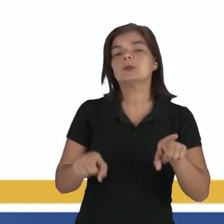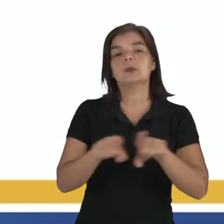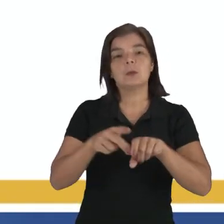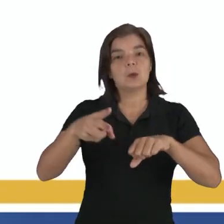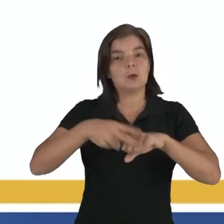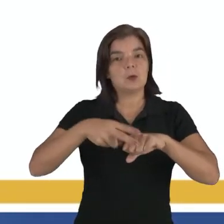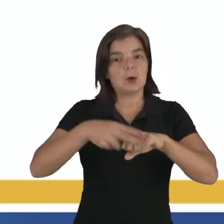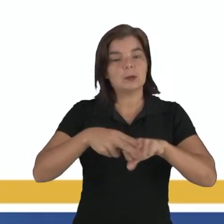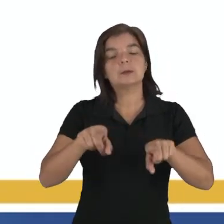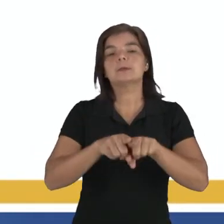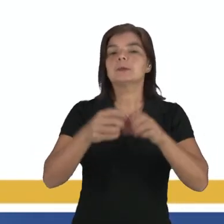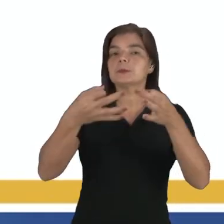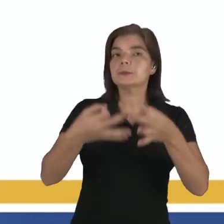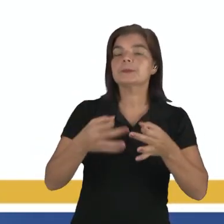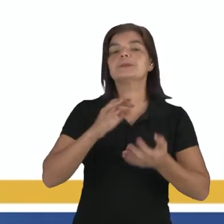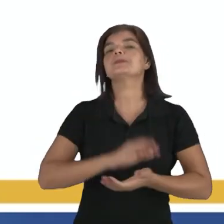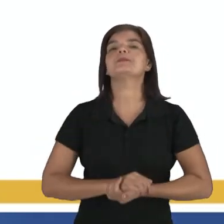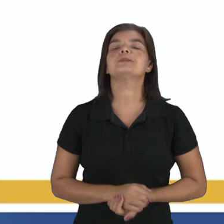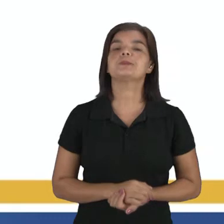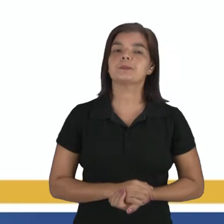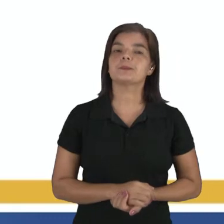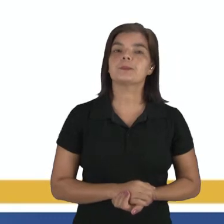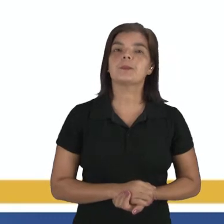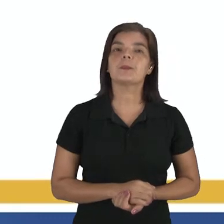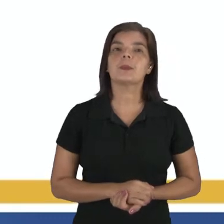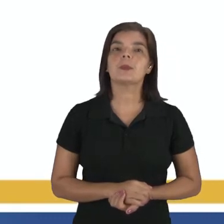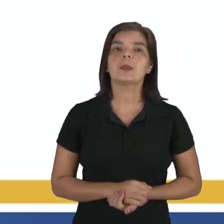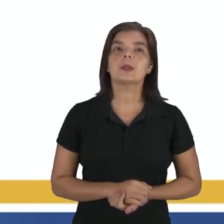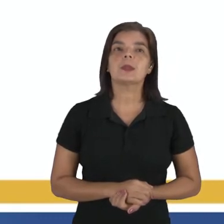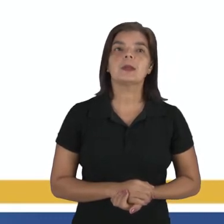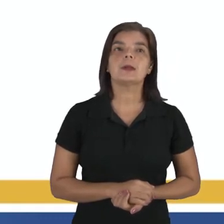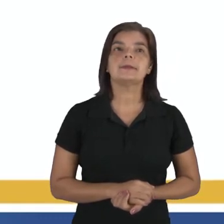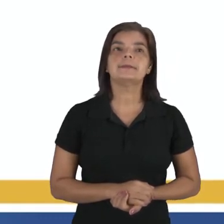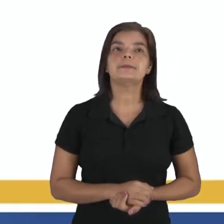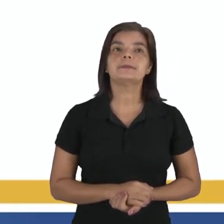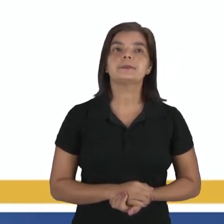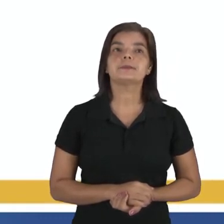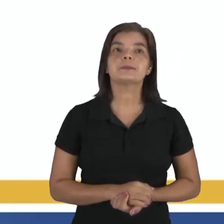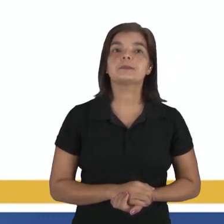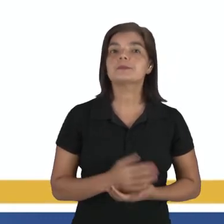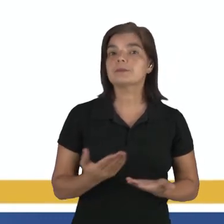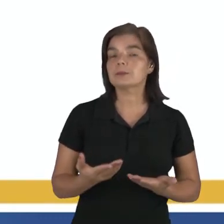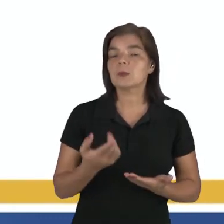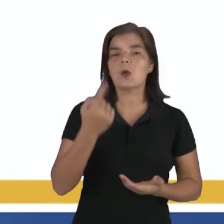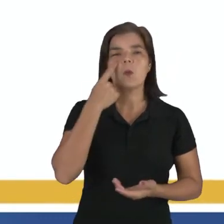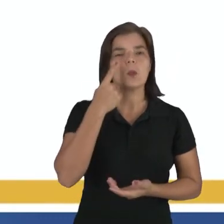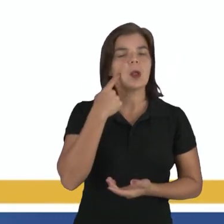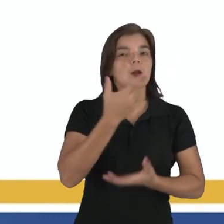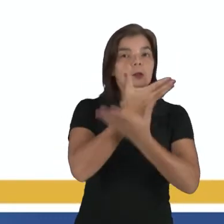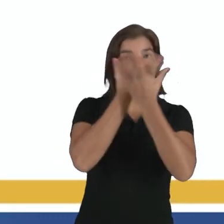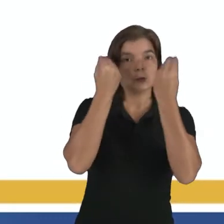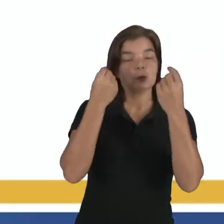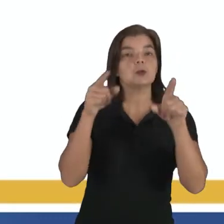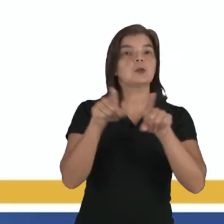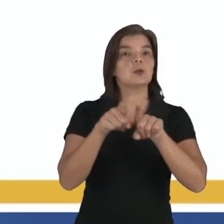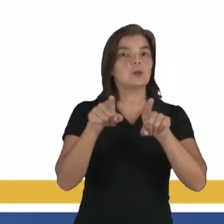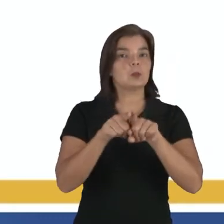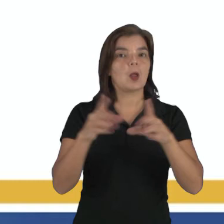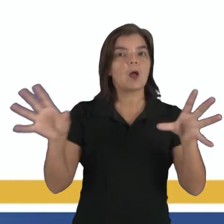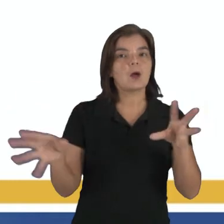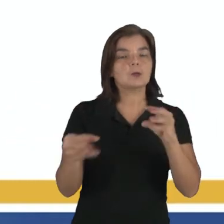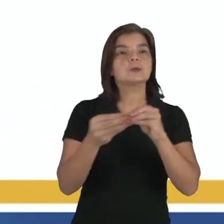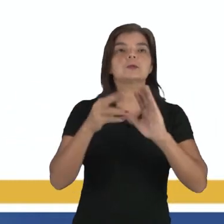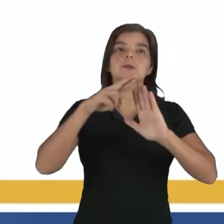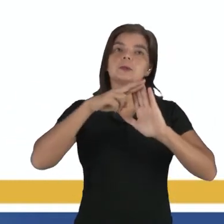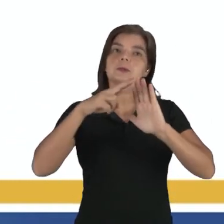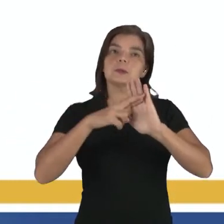verbos regulares e irregulares, tá, pessoal? Façam anotações e pesquisas. E é isso aí, só para vocês não esquecerem, vamos aí resumir